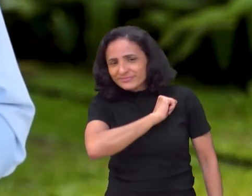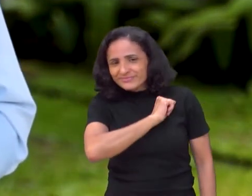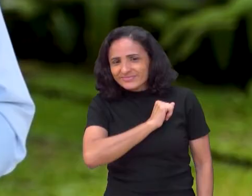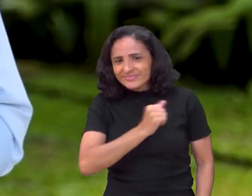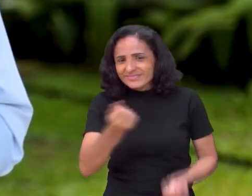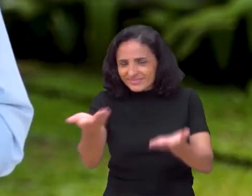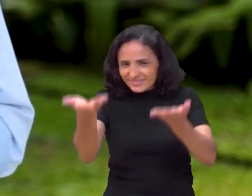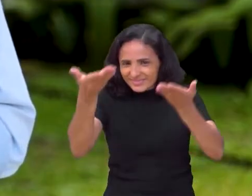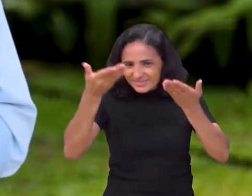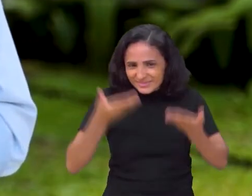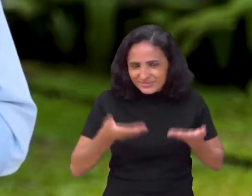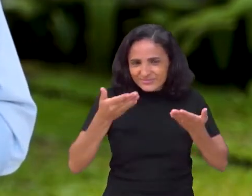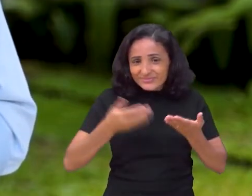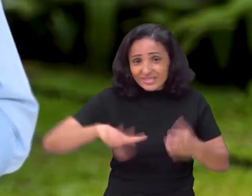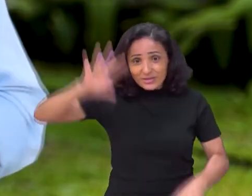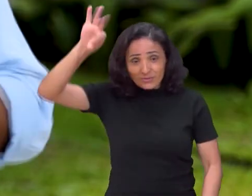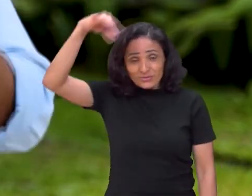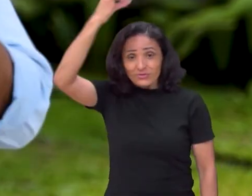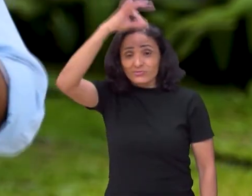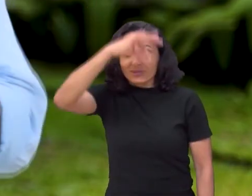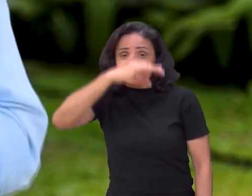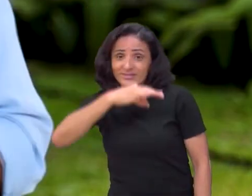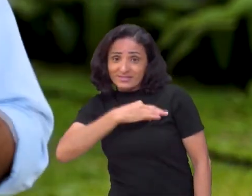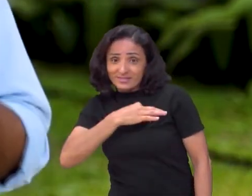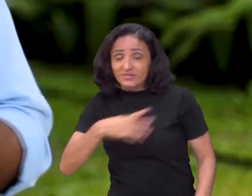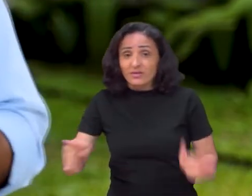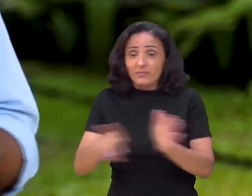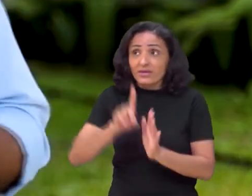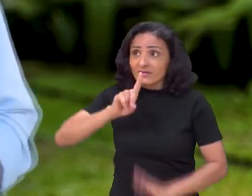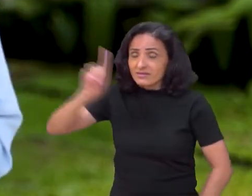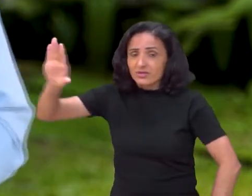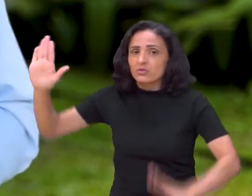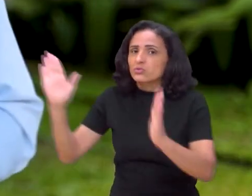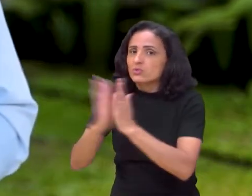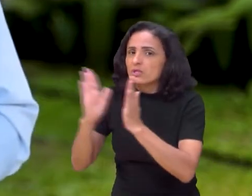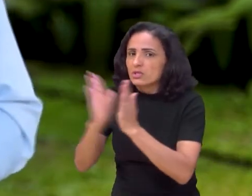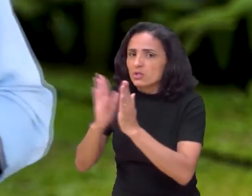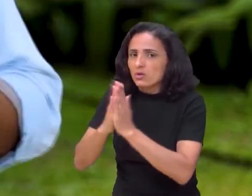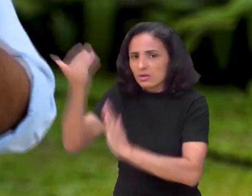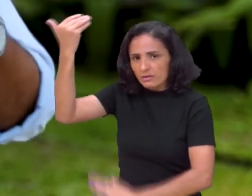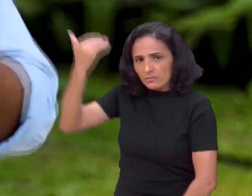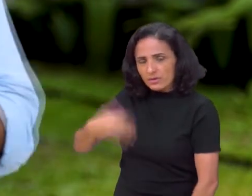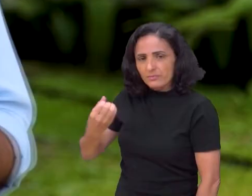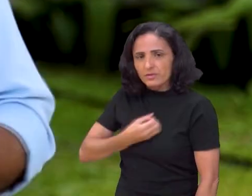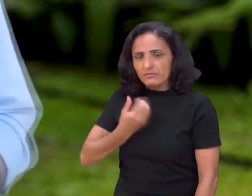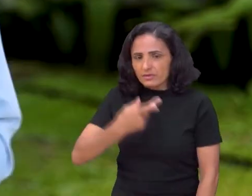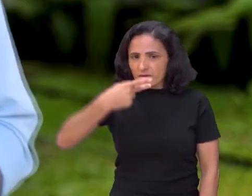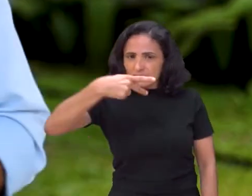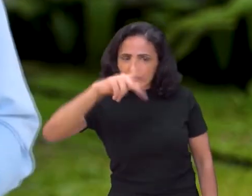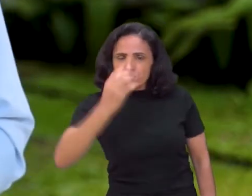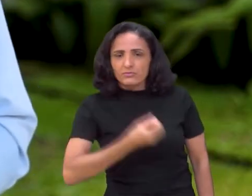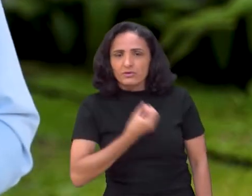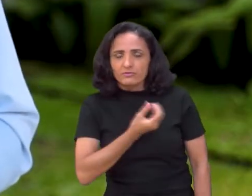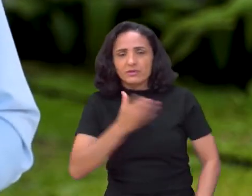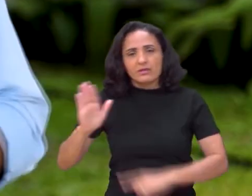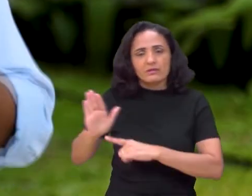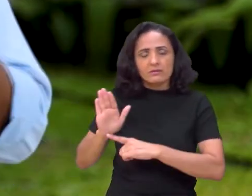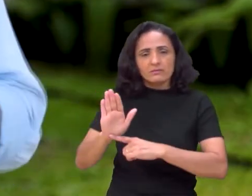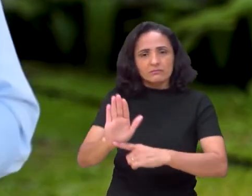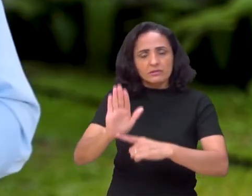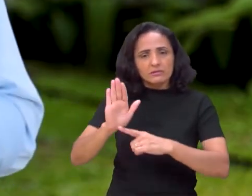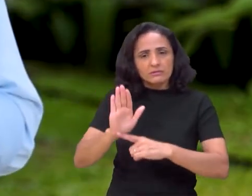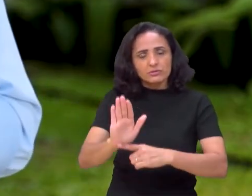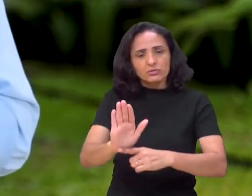o Espírito Santo de Deus, que intercede por nós com gemidos inexprimíveis, que ajuda as nossas fraquezas,